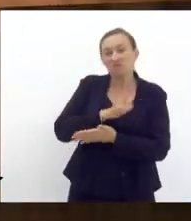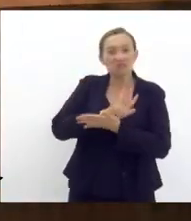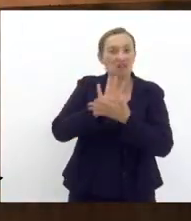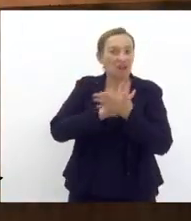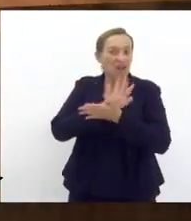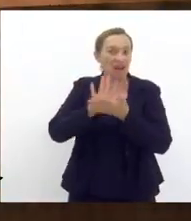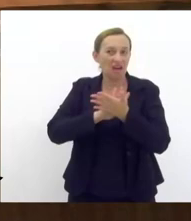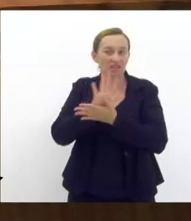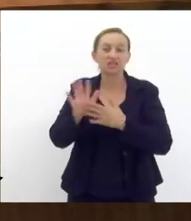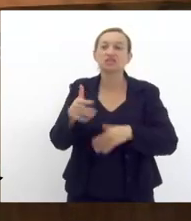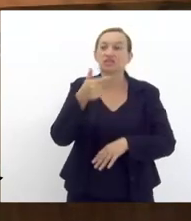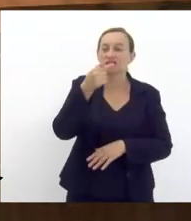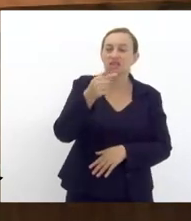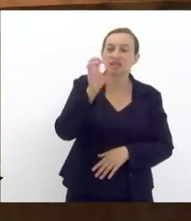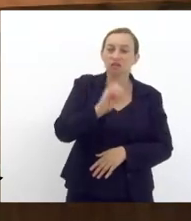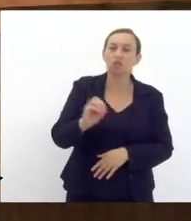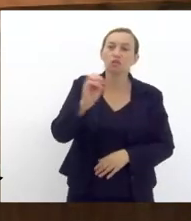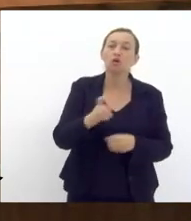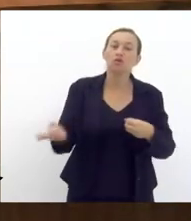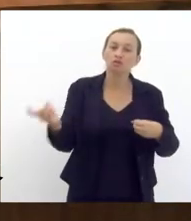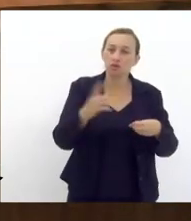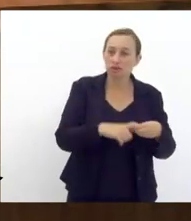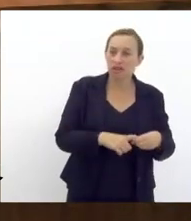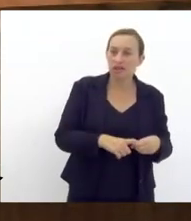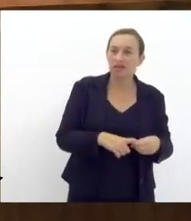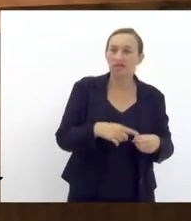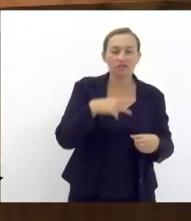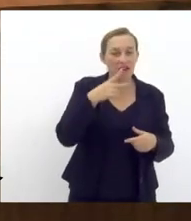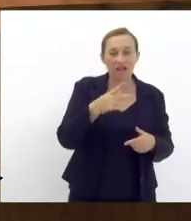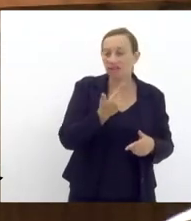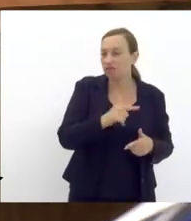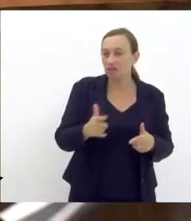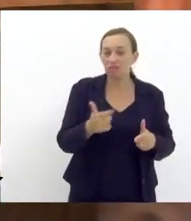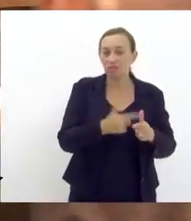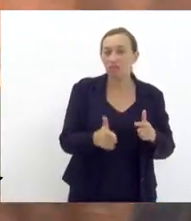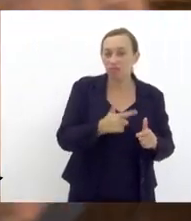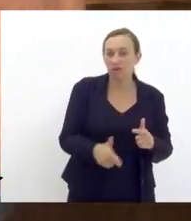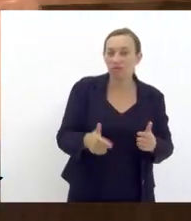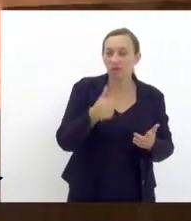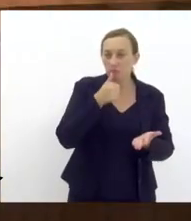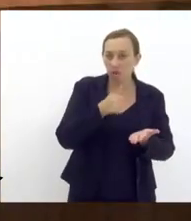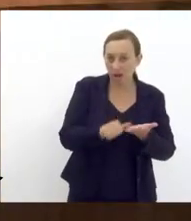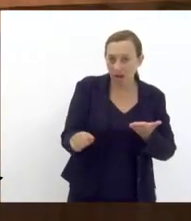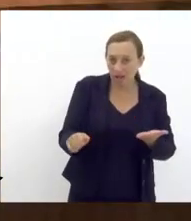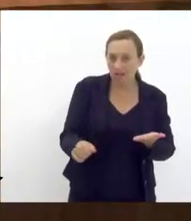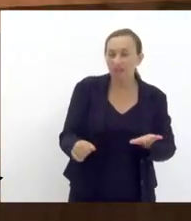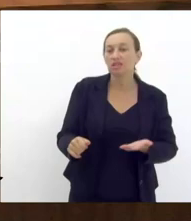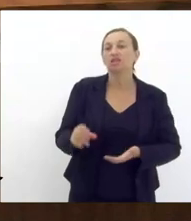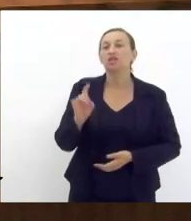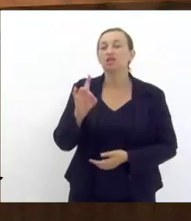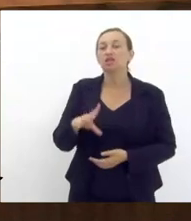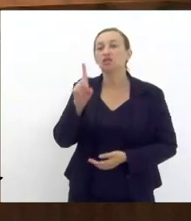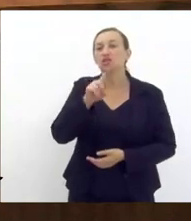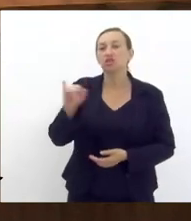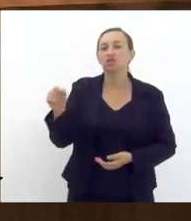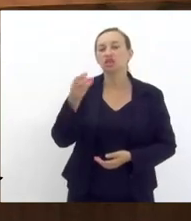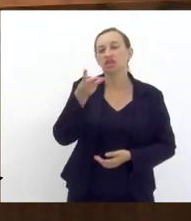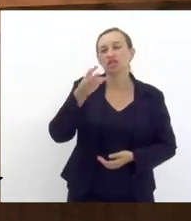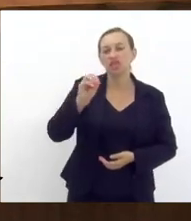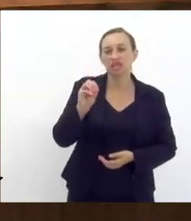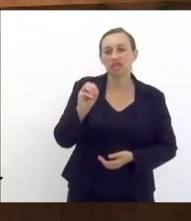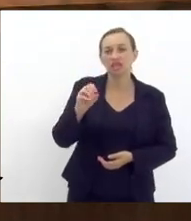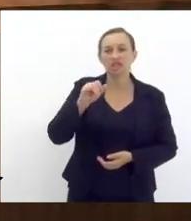no dia sete de outubro voltaram a negar o problema por carta dessa vez e só no dia 30 de